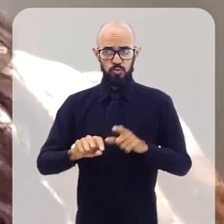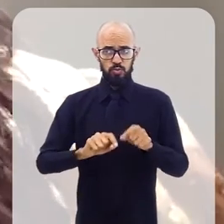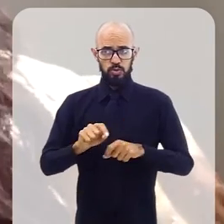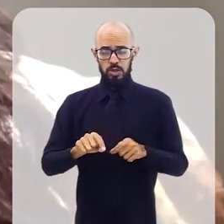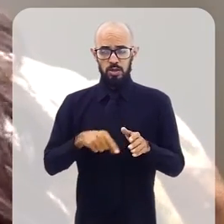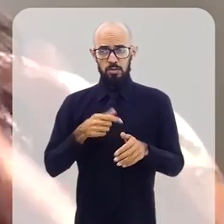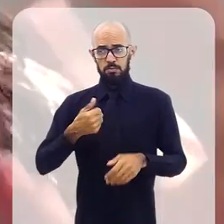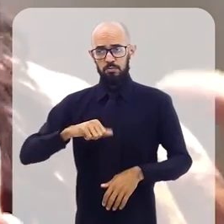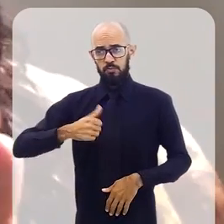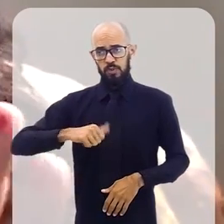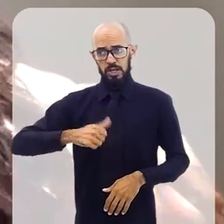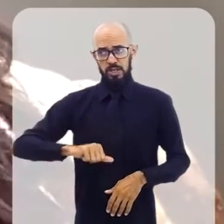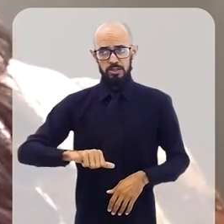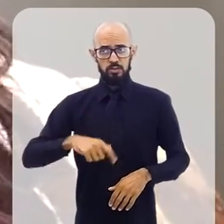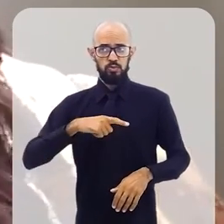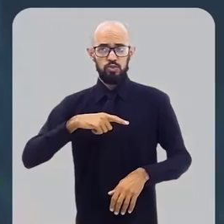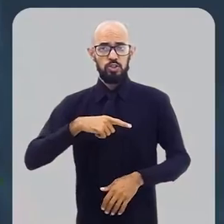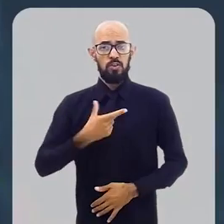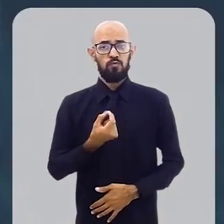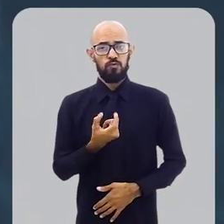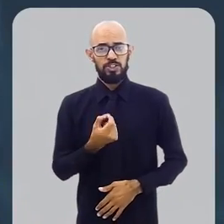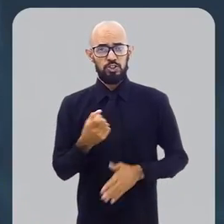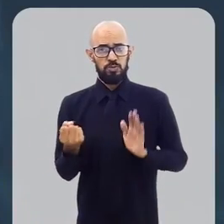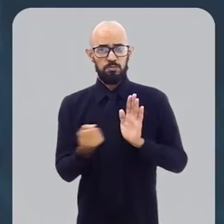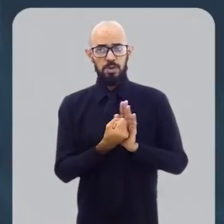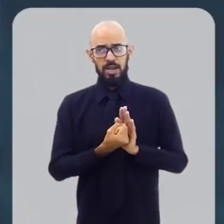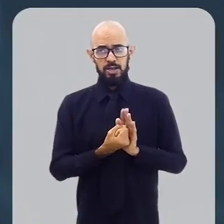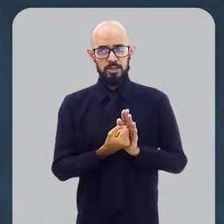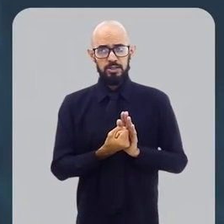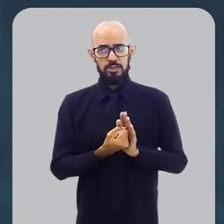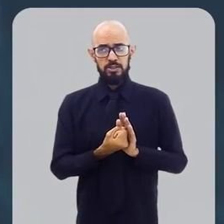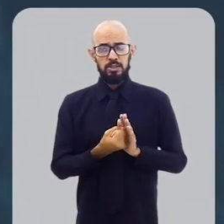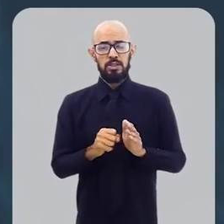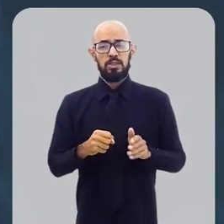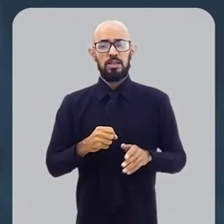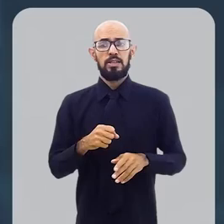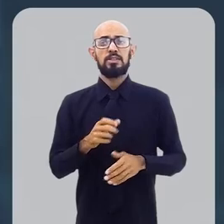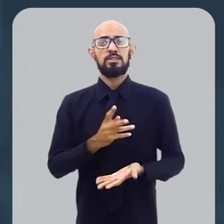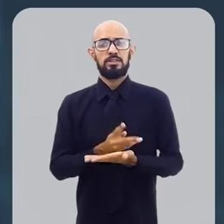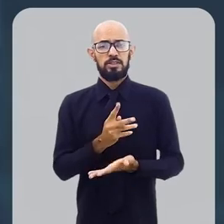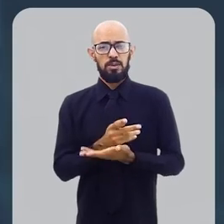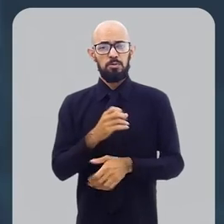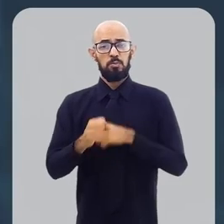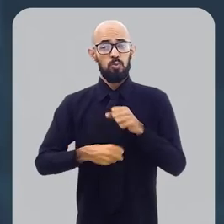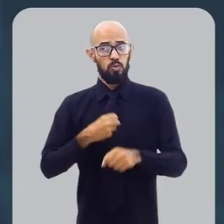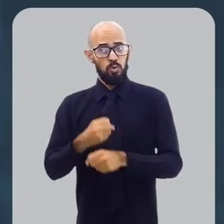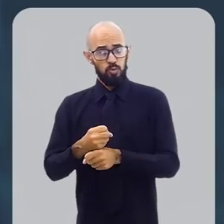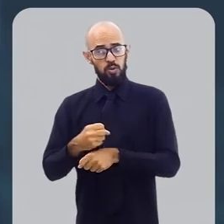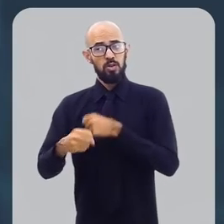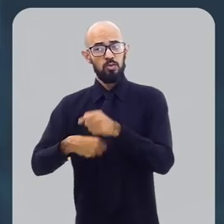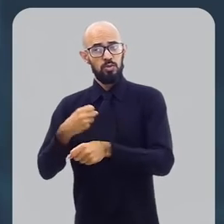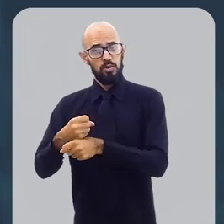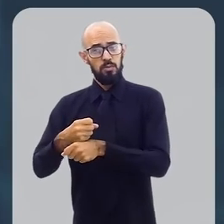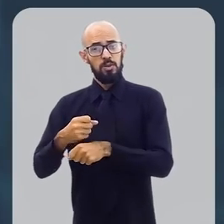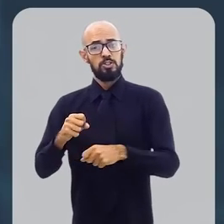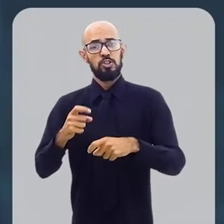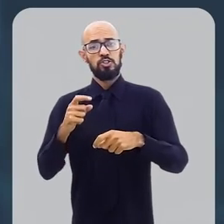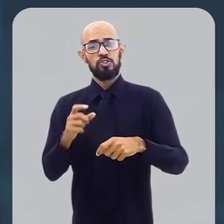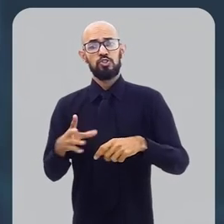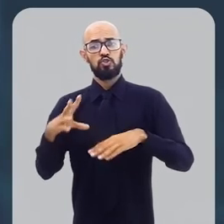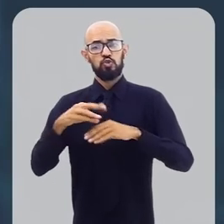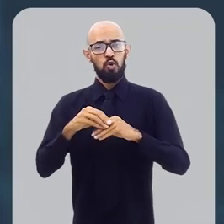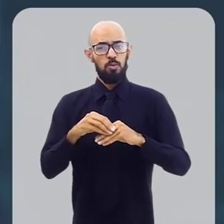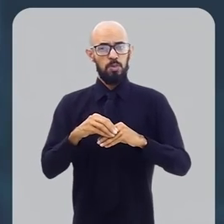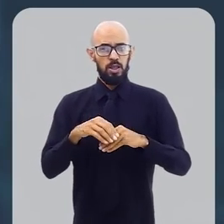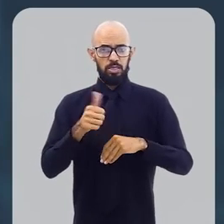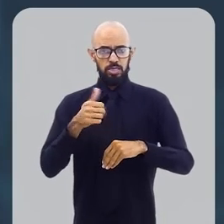em 2018, a pesquisa avaliava somente 20 marcas, né? E a cada ano a gente aumenta 10, então foi de